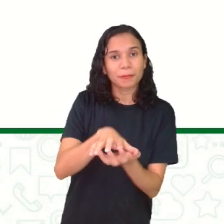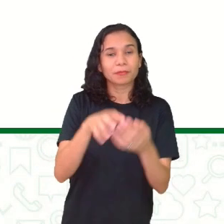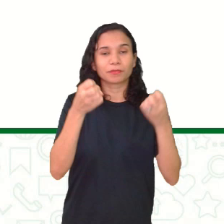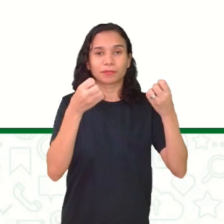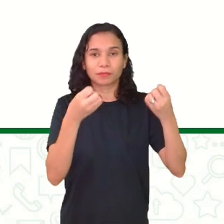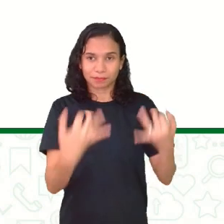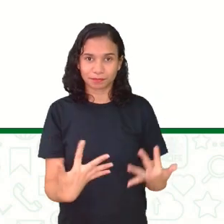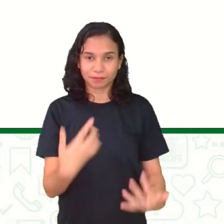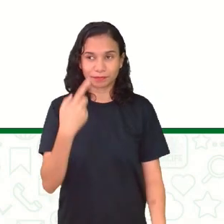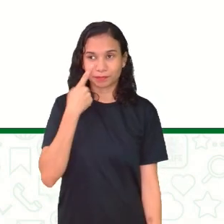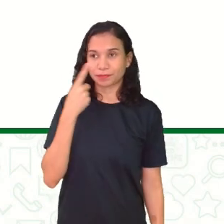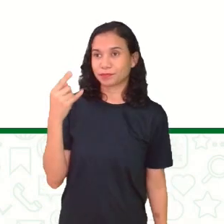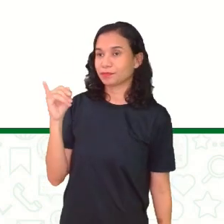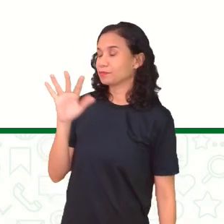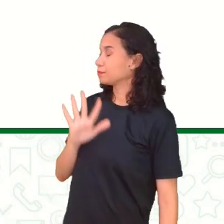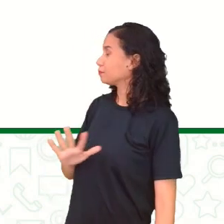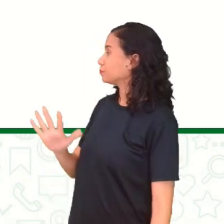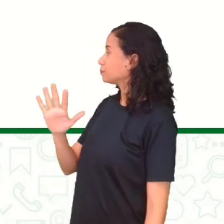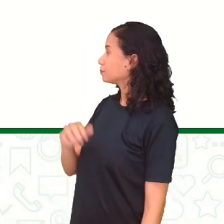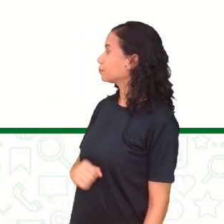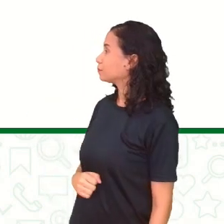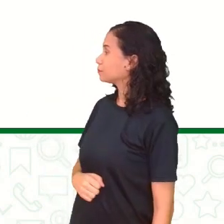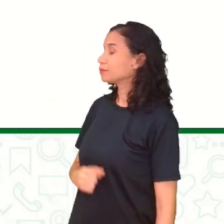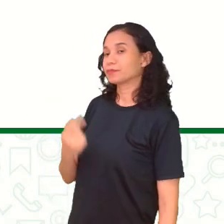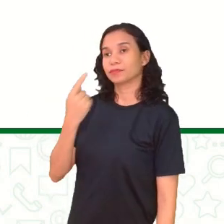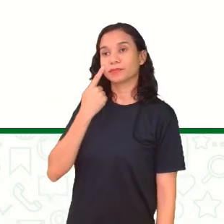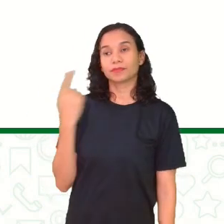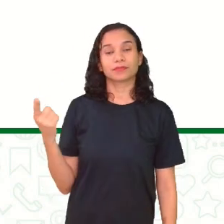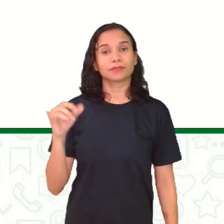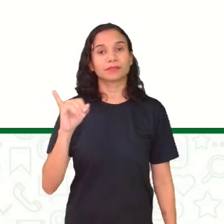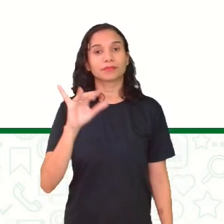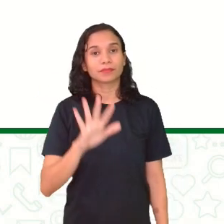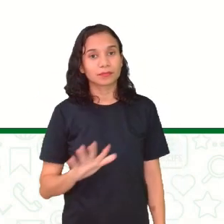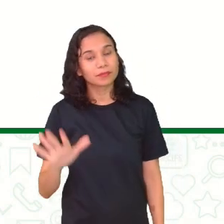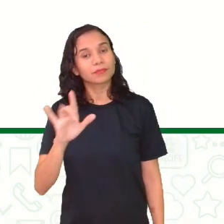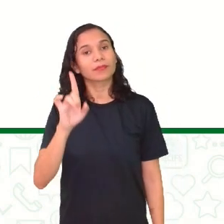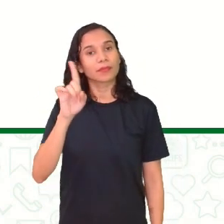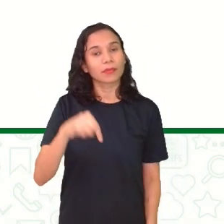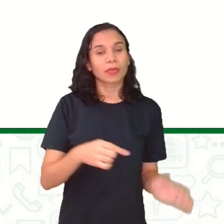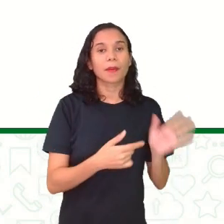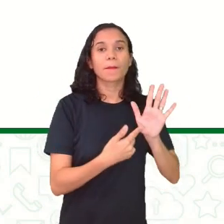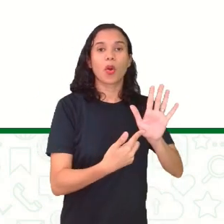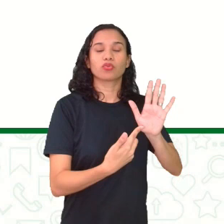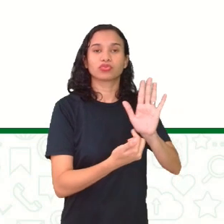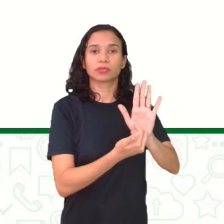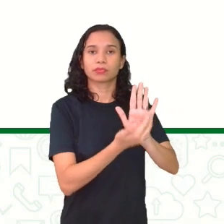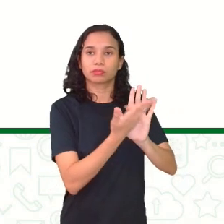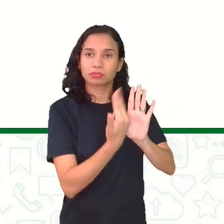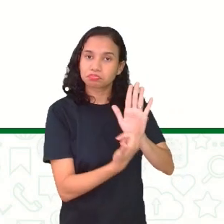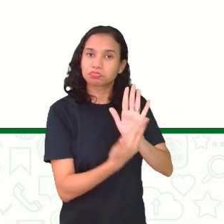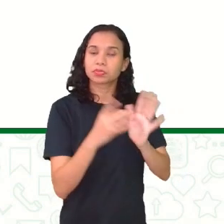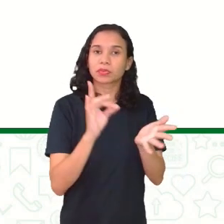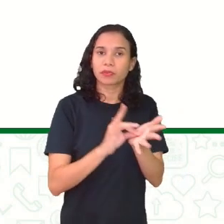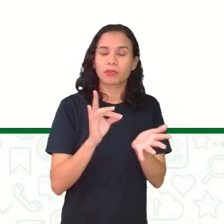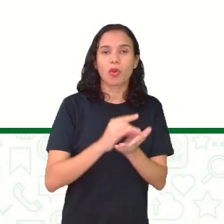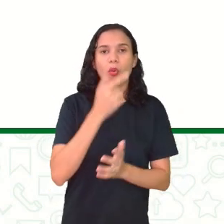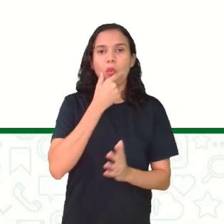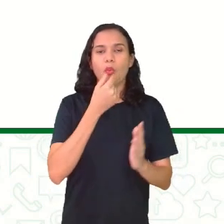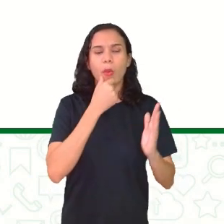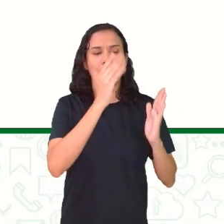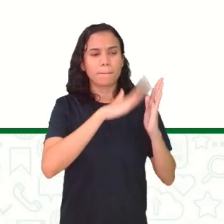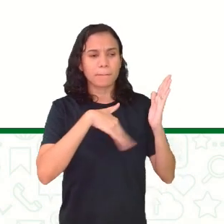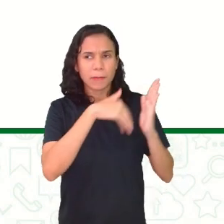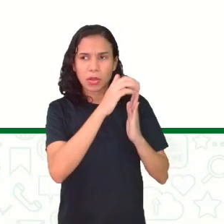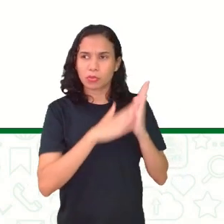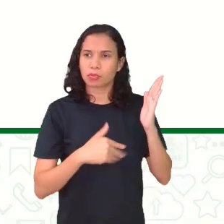Pernambuco. Vejam aí essa imagem. Essa imagem é uma ilustração de um grande pintor da época